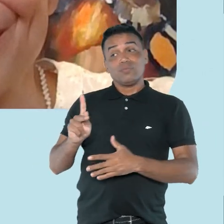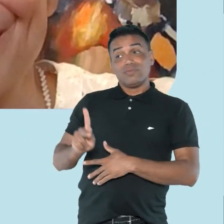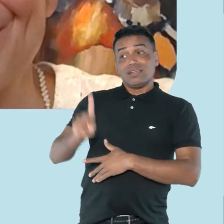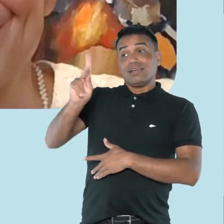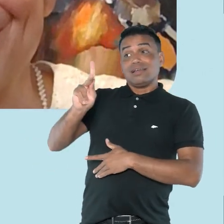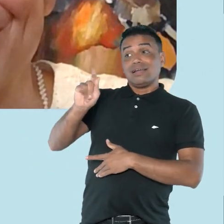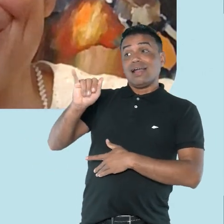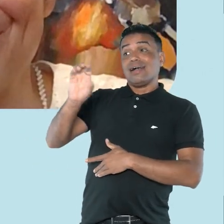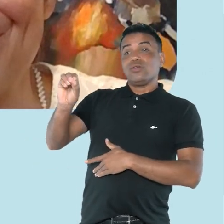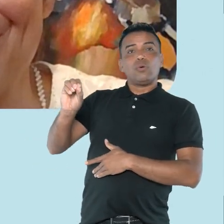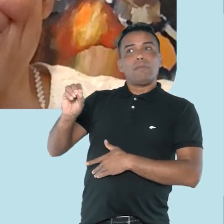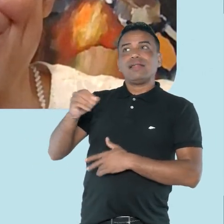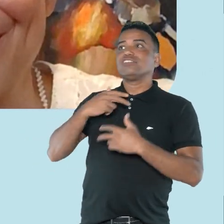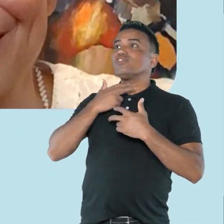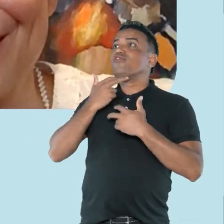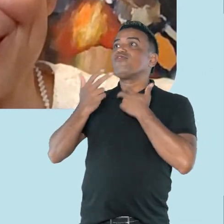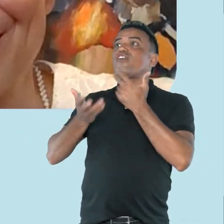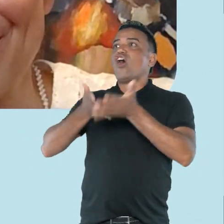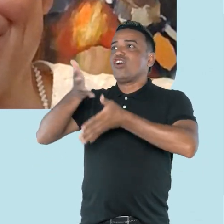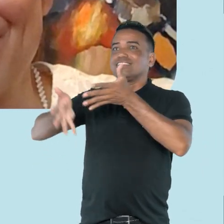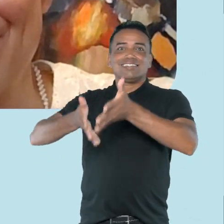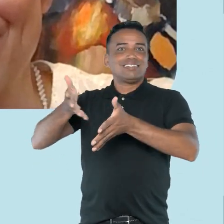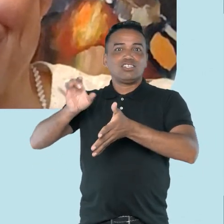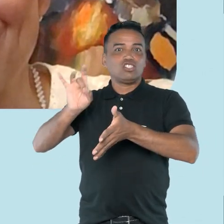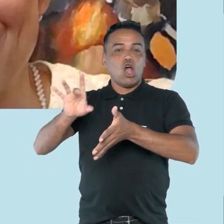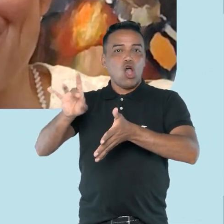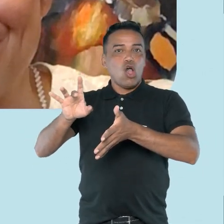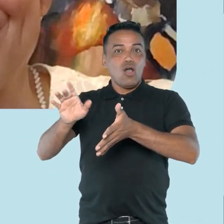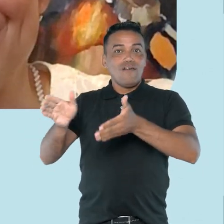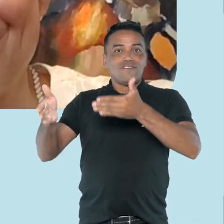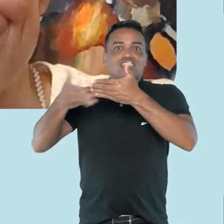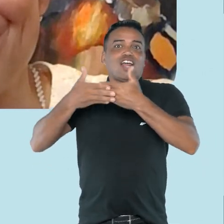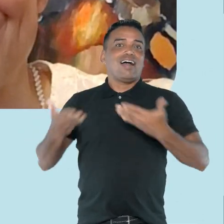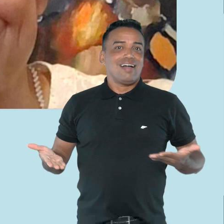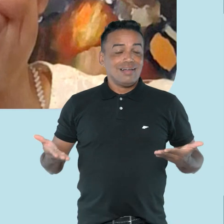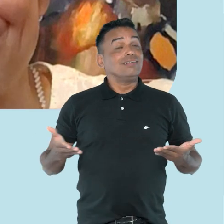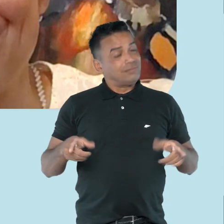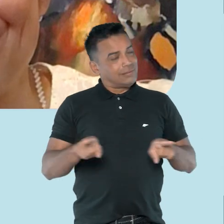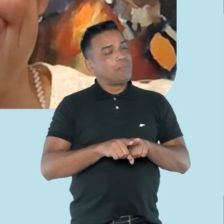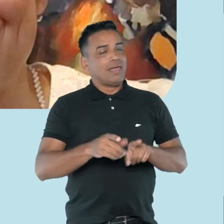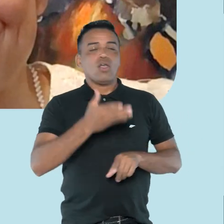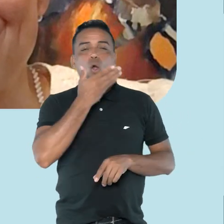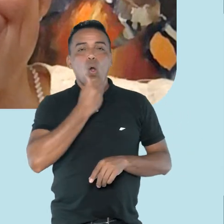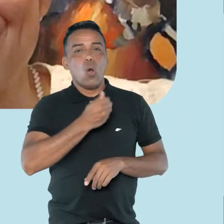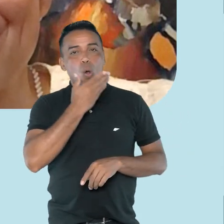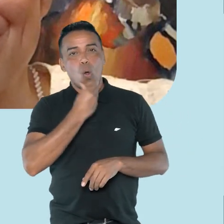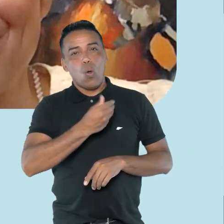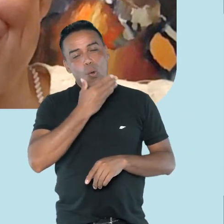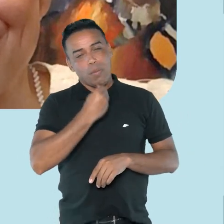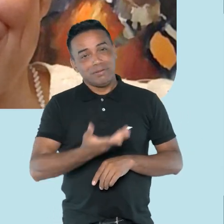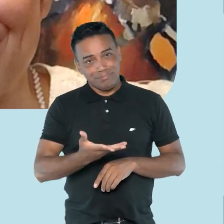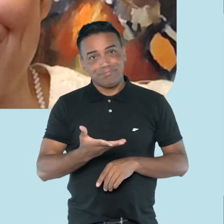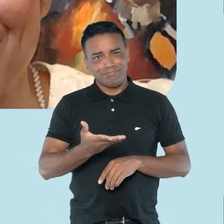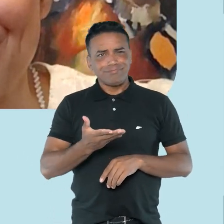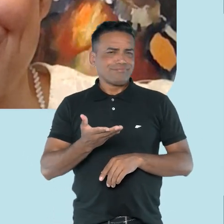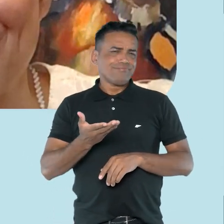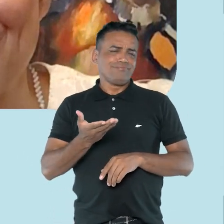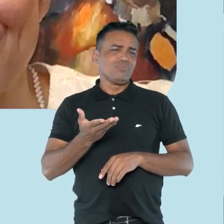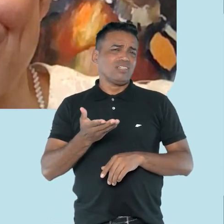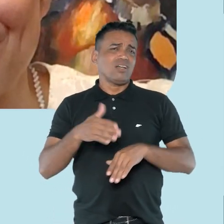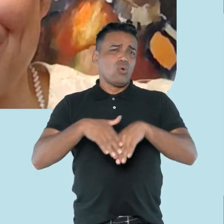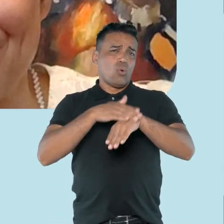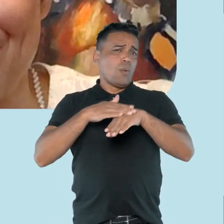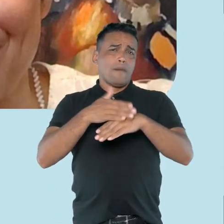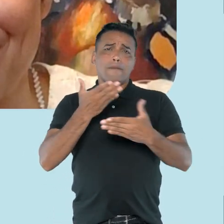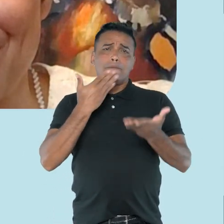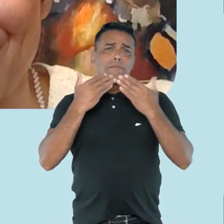apareciam os pés. Então o Caio é uma voz, o Caio é uma porta fechada, o Caio... E também como homem, e aí preciso também, é confessional